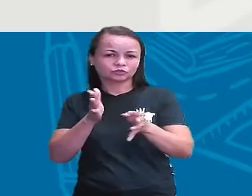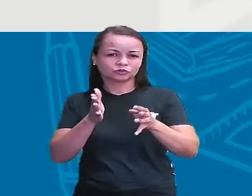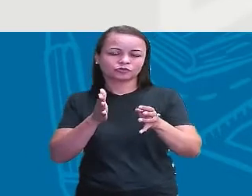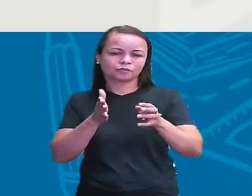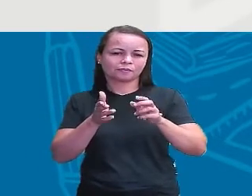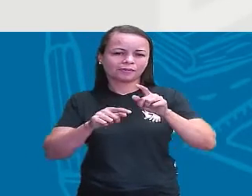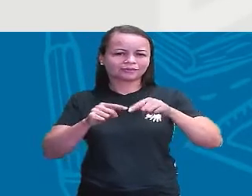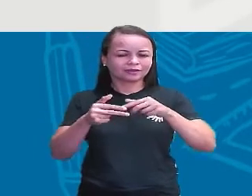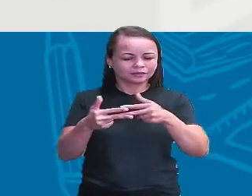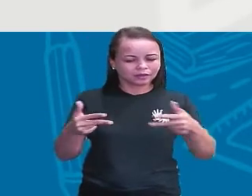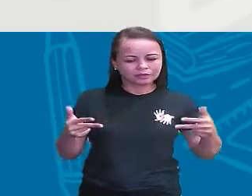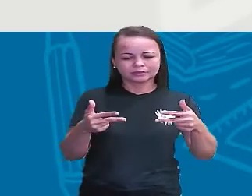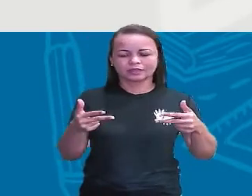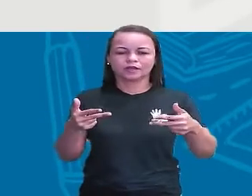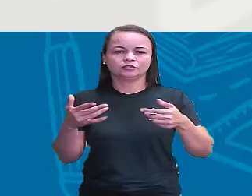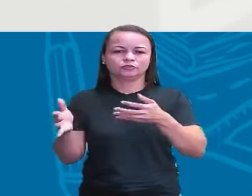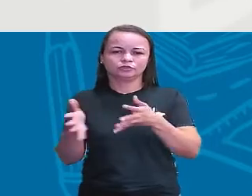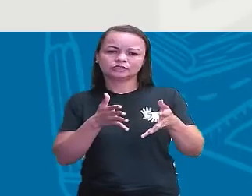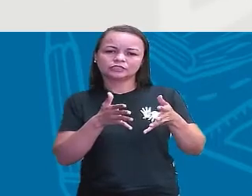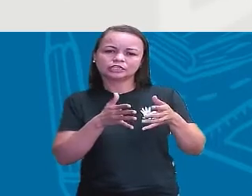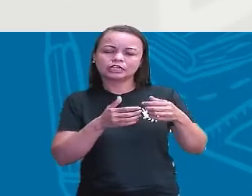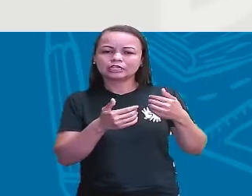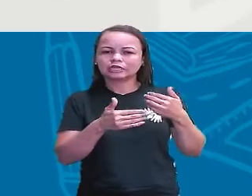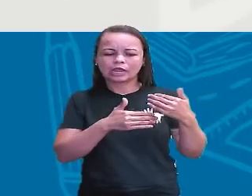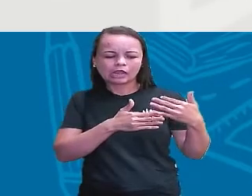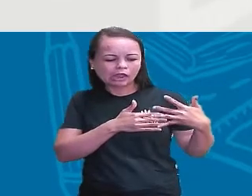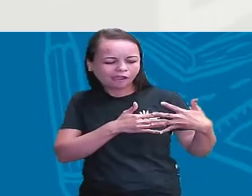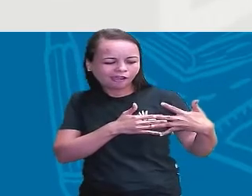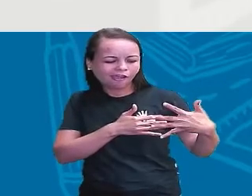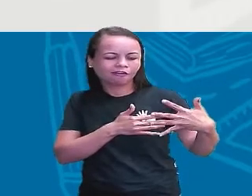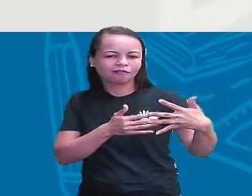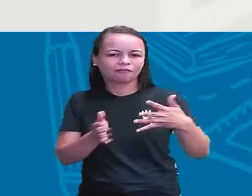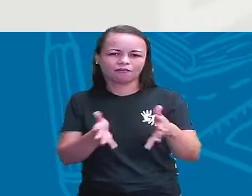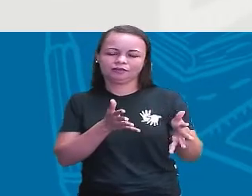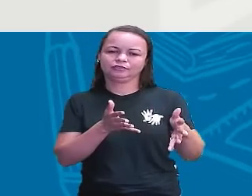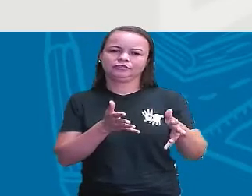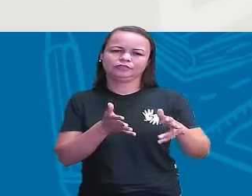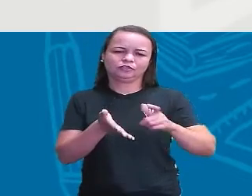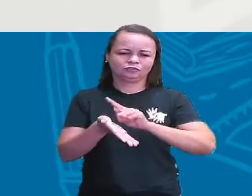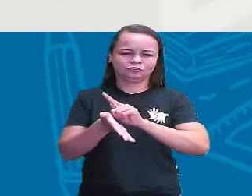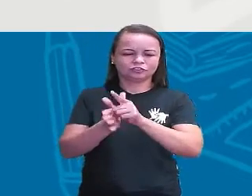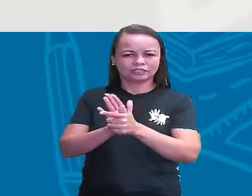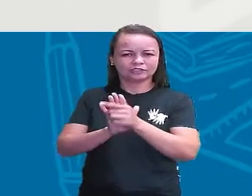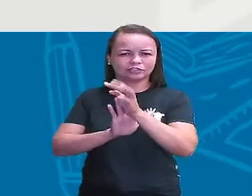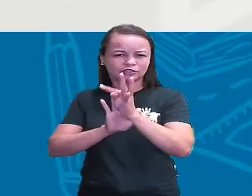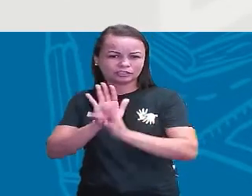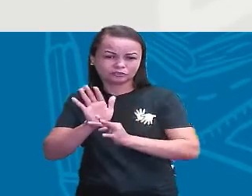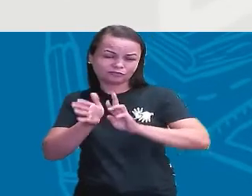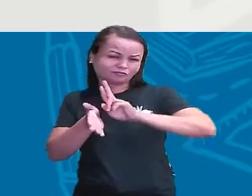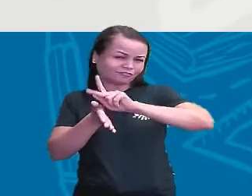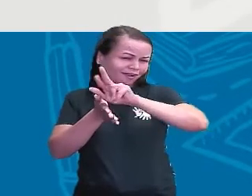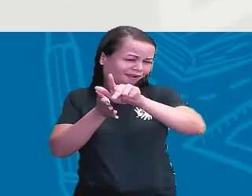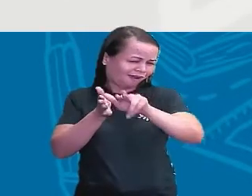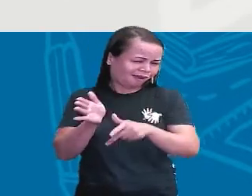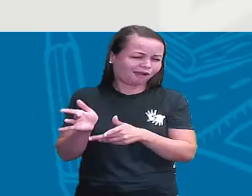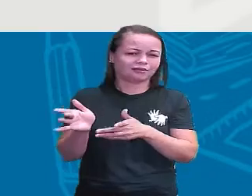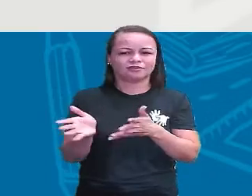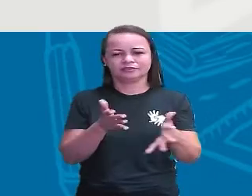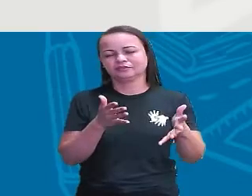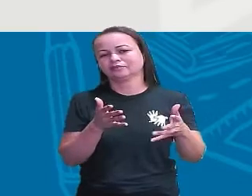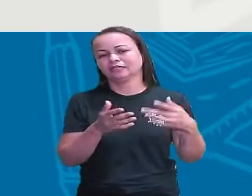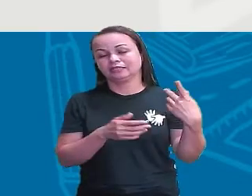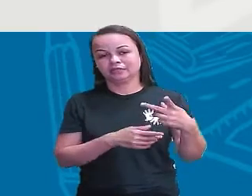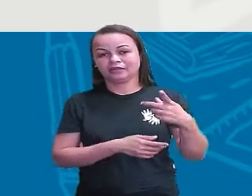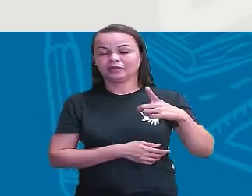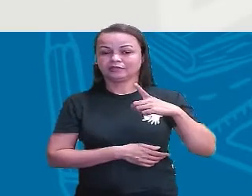comunicativas recorrentes. Então, assim, os gêneros textuais são diversos e eles fazem parte